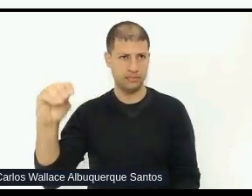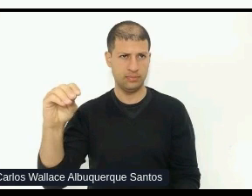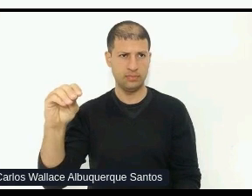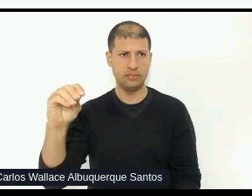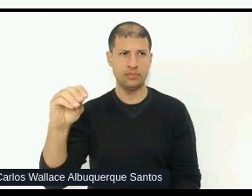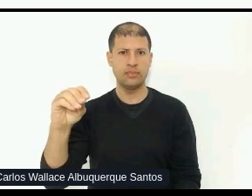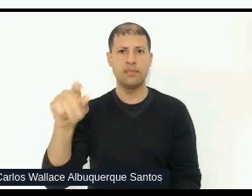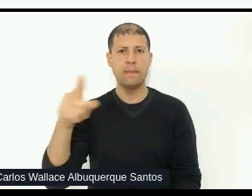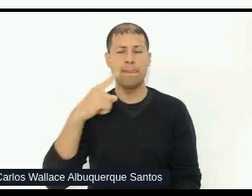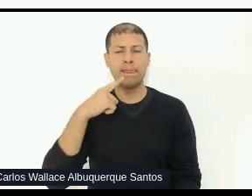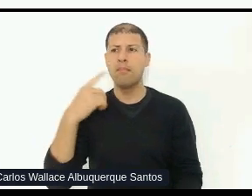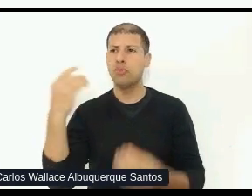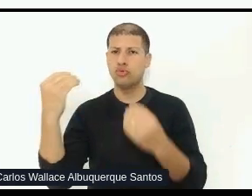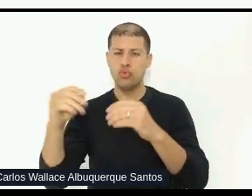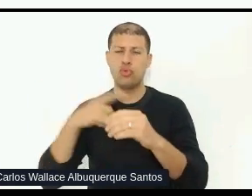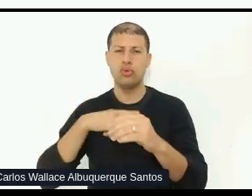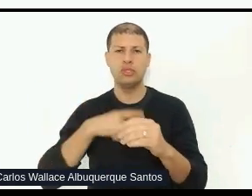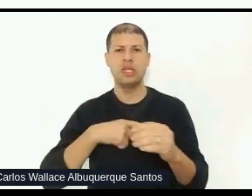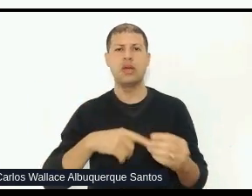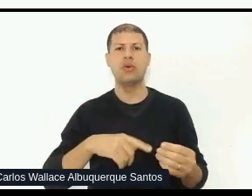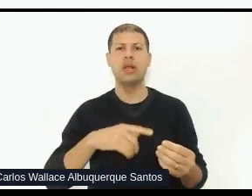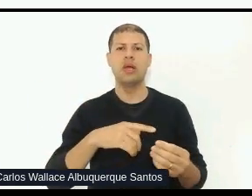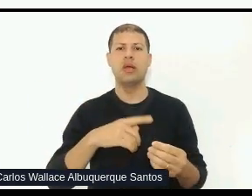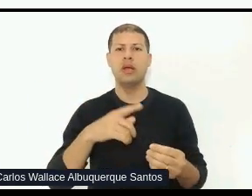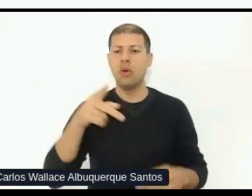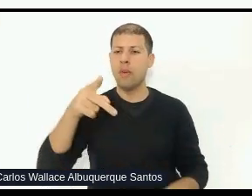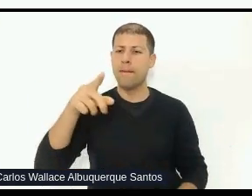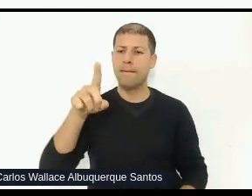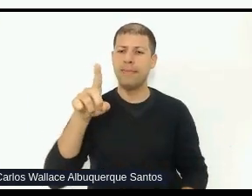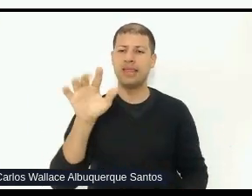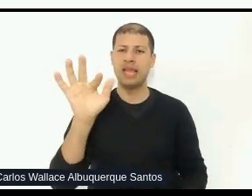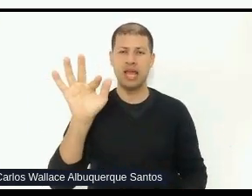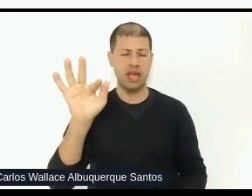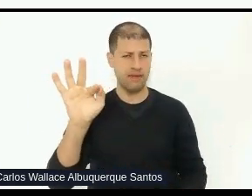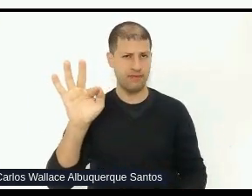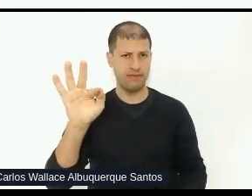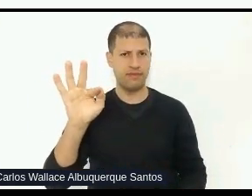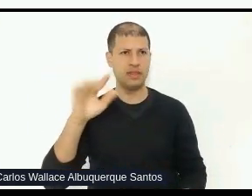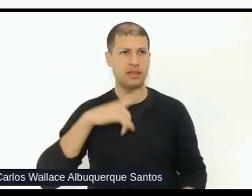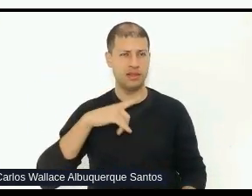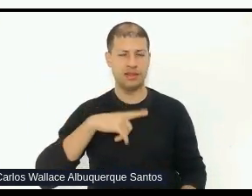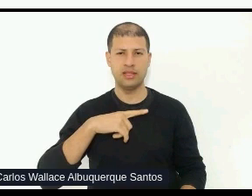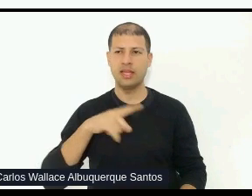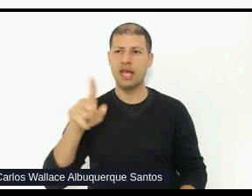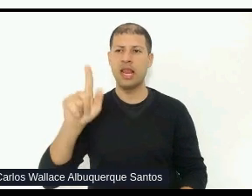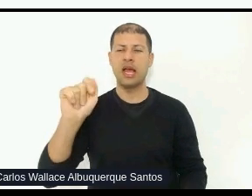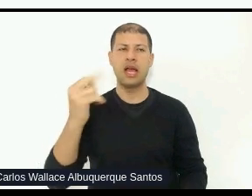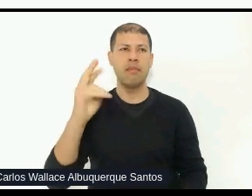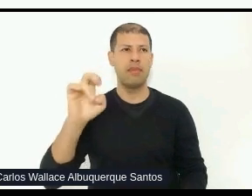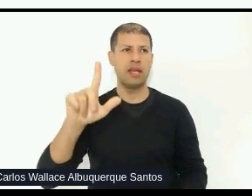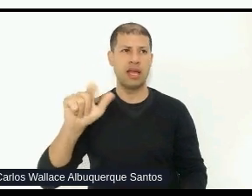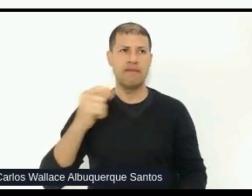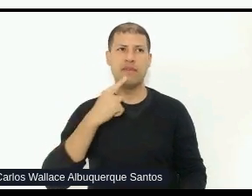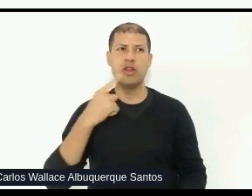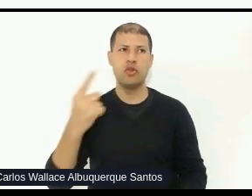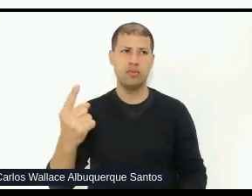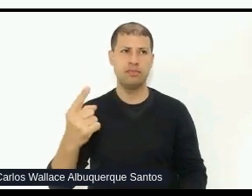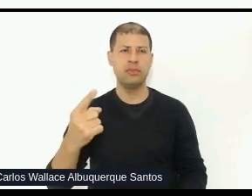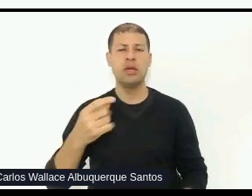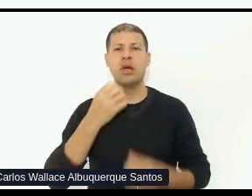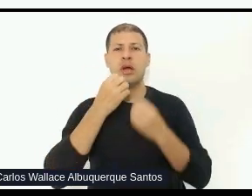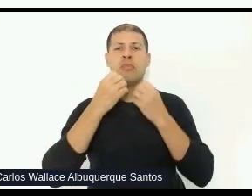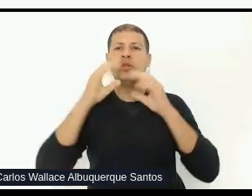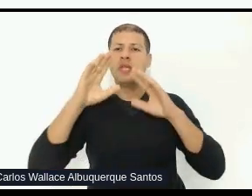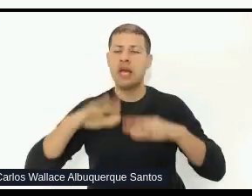o post, o arquivo PDF e tal, a gente teve um retorno da Gabriela e foi muito legal. E a Gabriela falou, né, boa tarde,